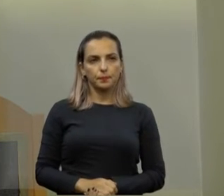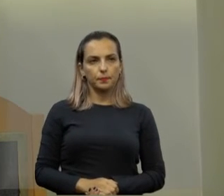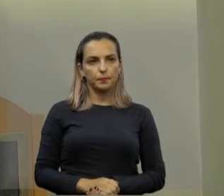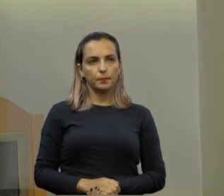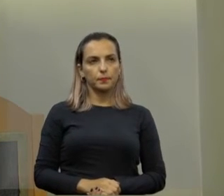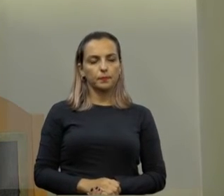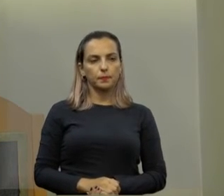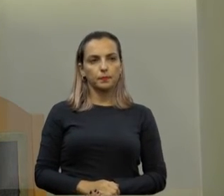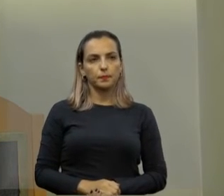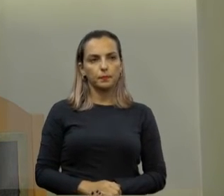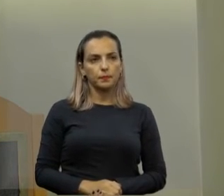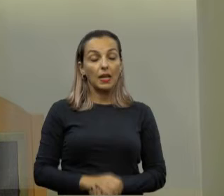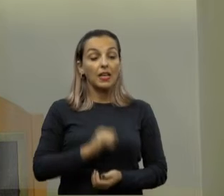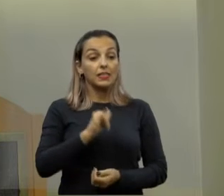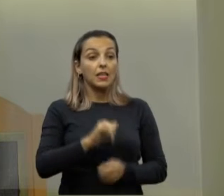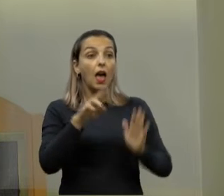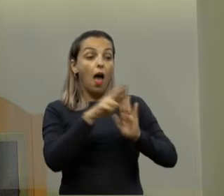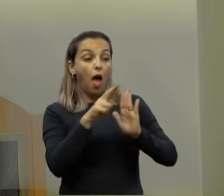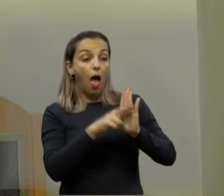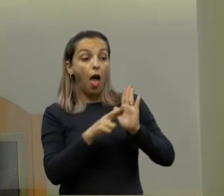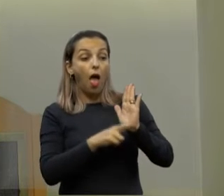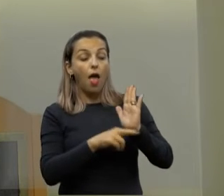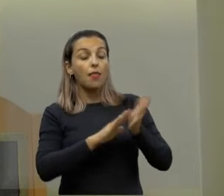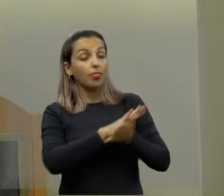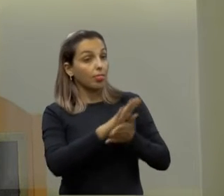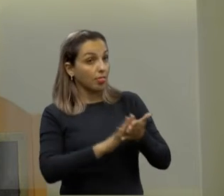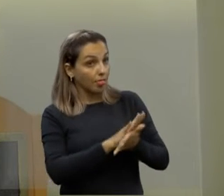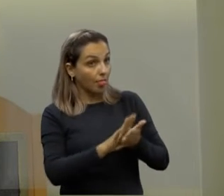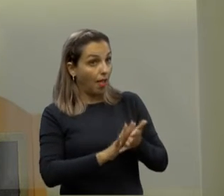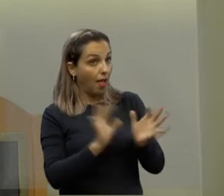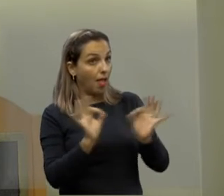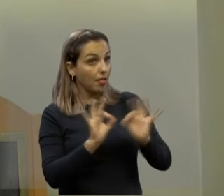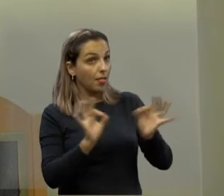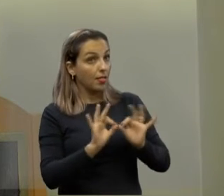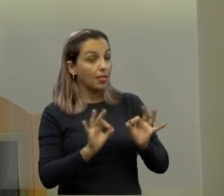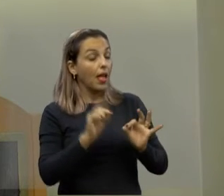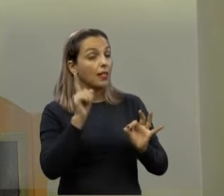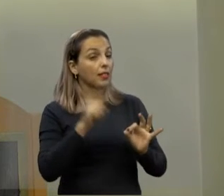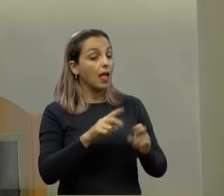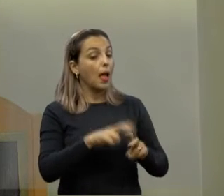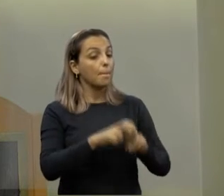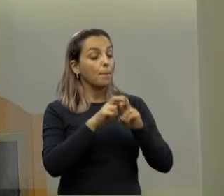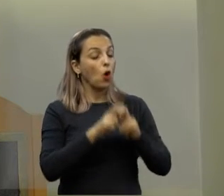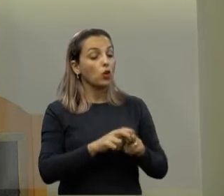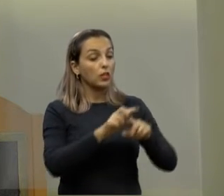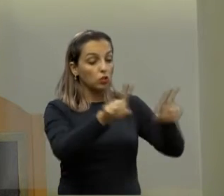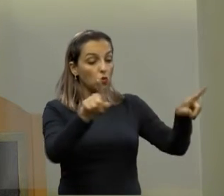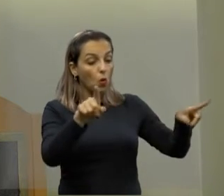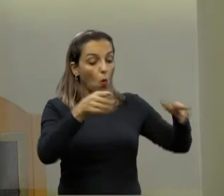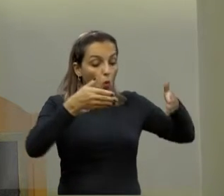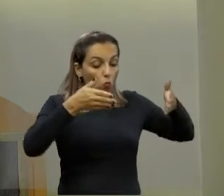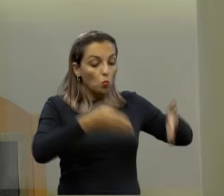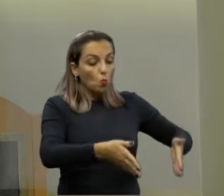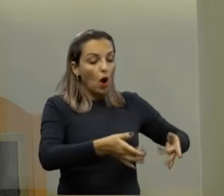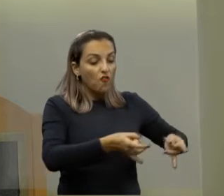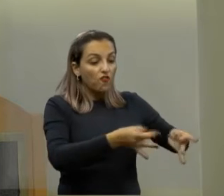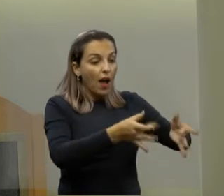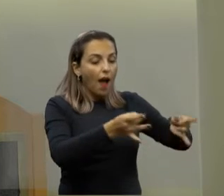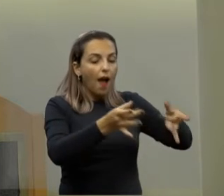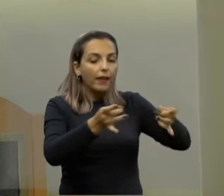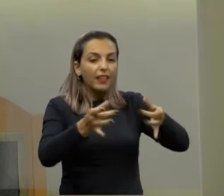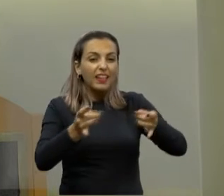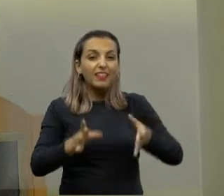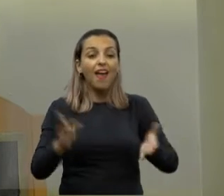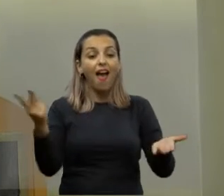e essa não regularização alimenta gente alimenta um comércio clandestino